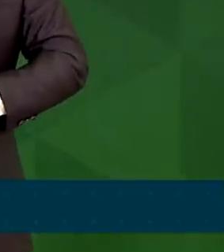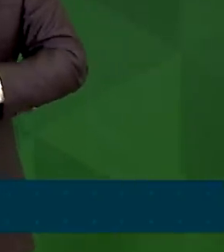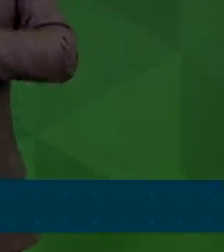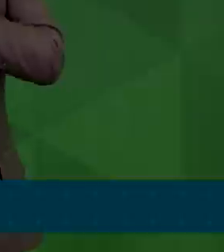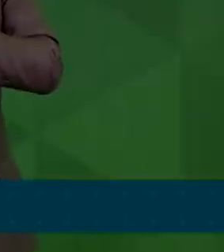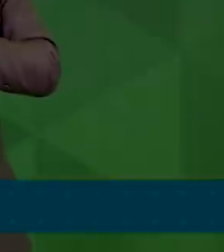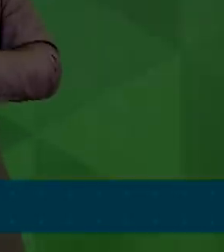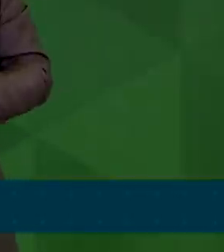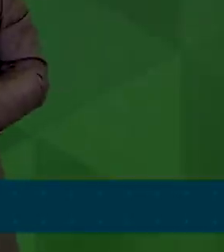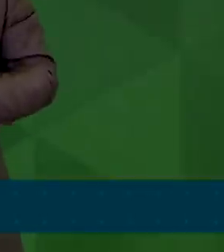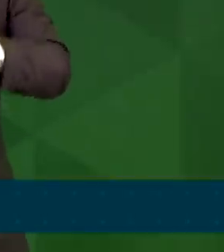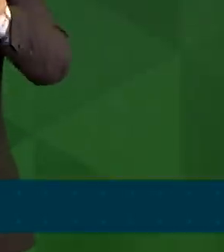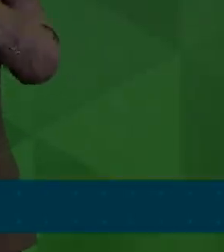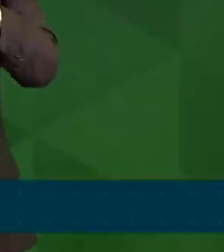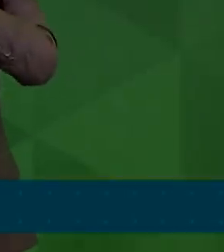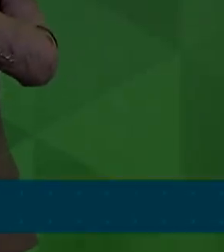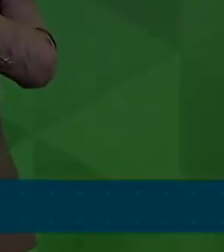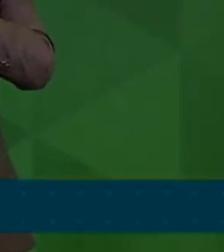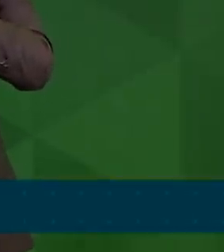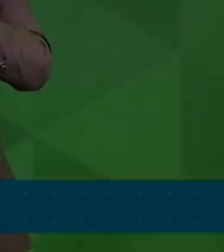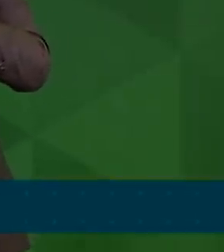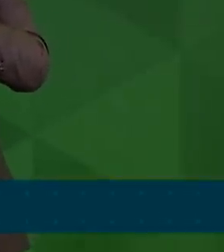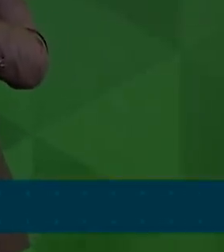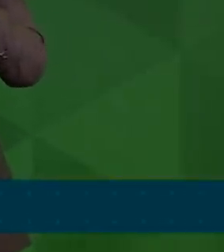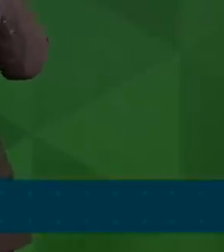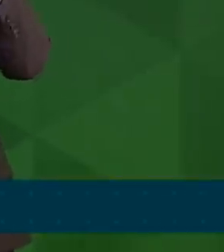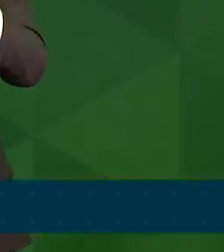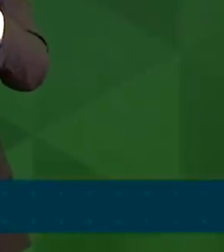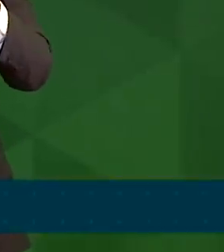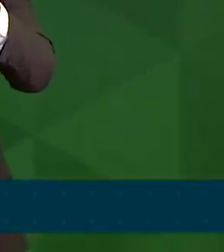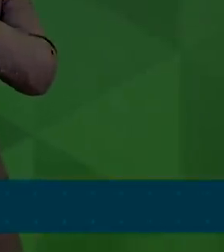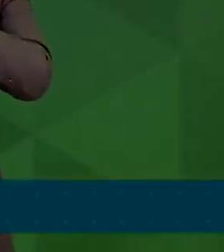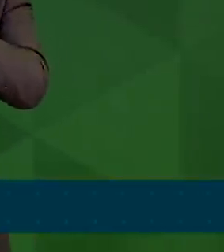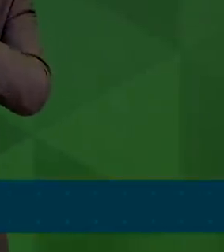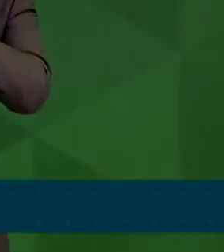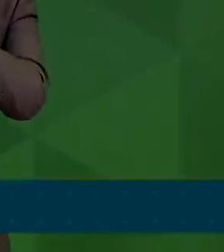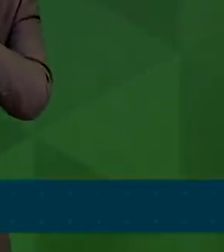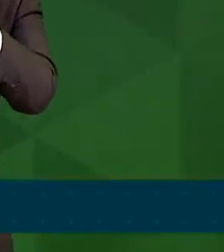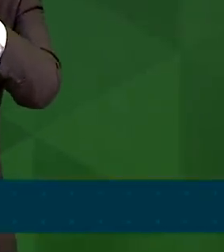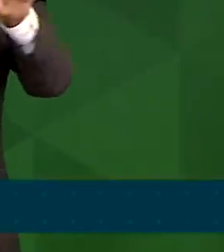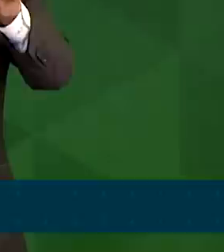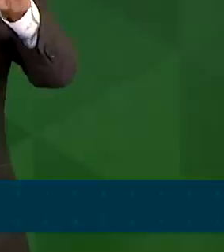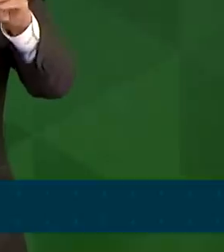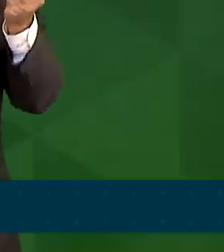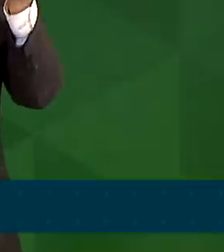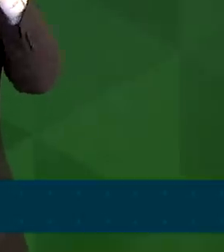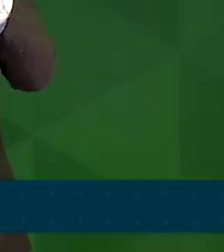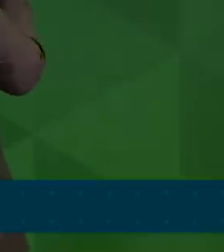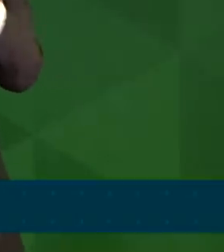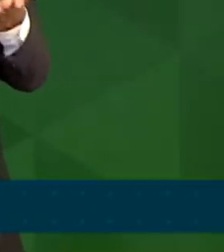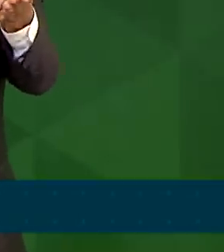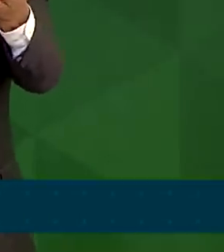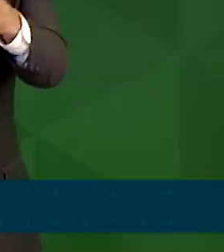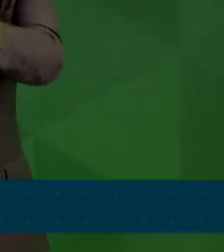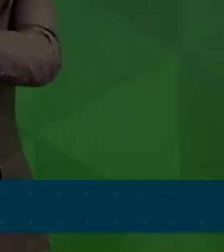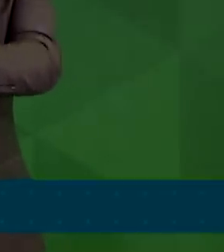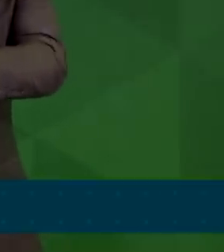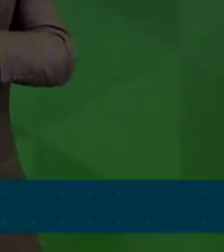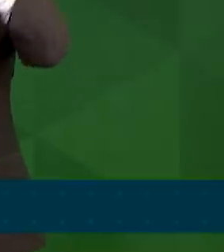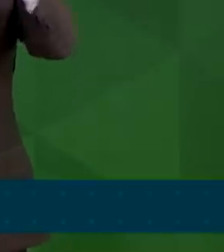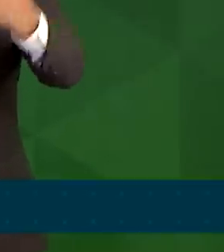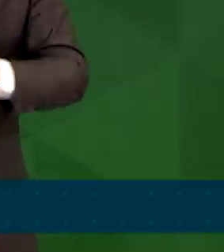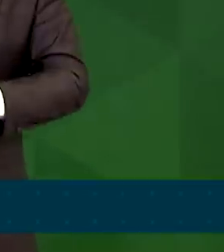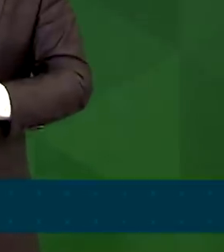indireta, para que integrem a plataforma e contribuam nesse processo importantíssimo para o país, que é